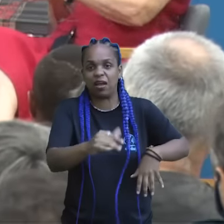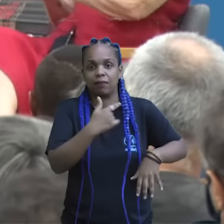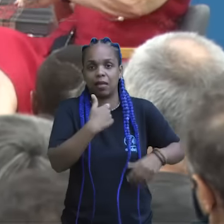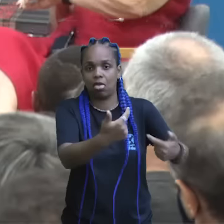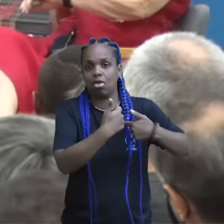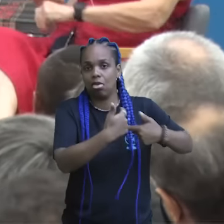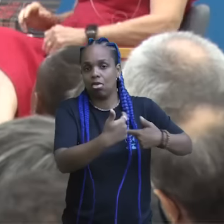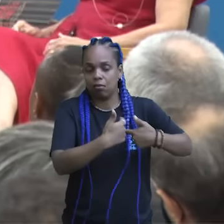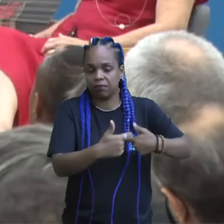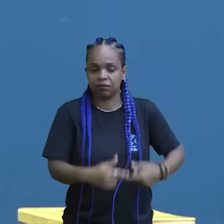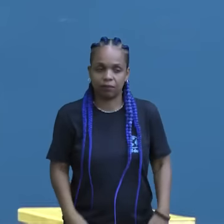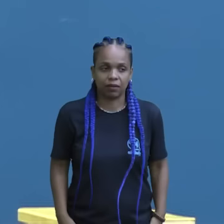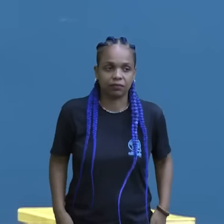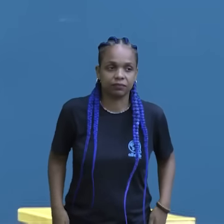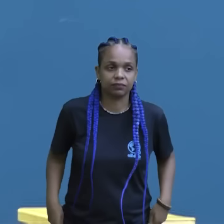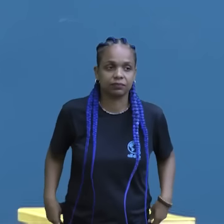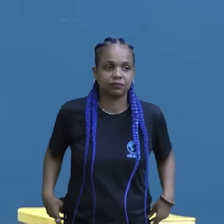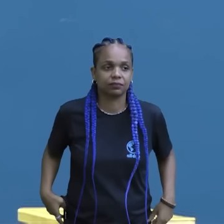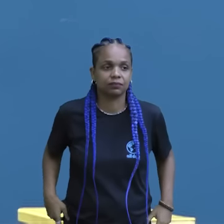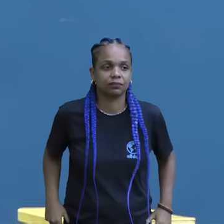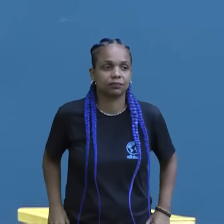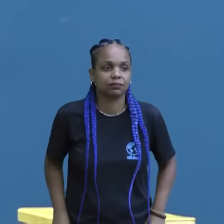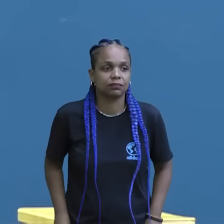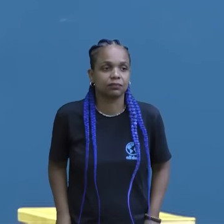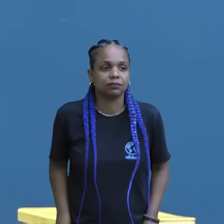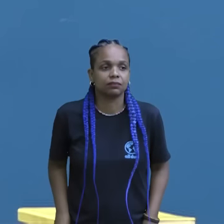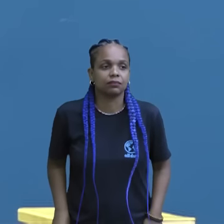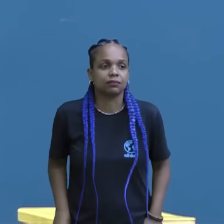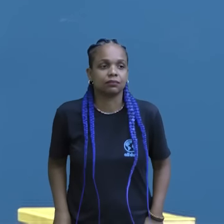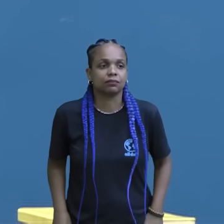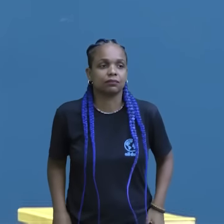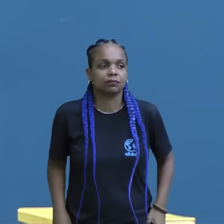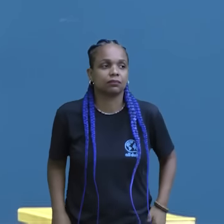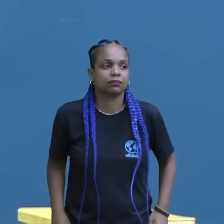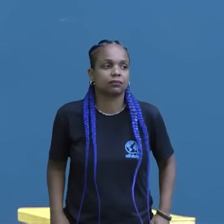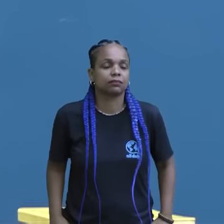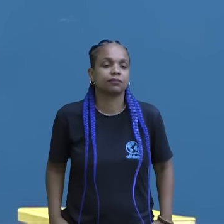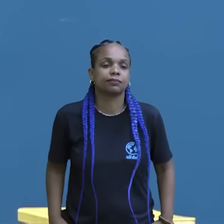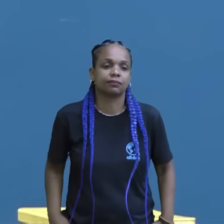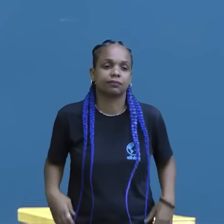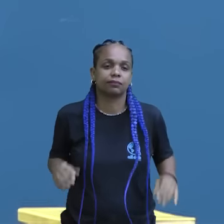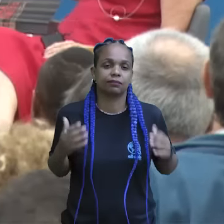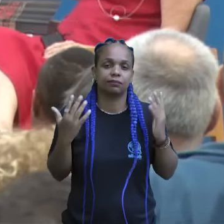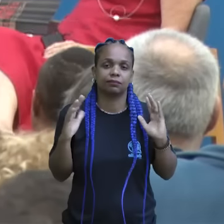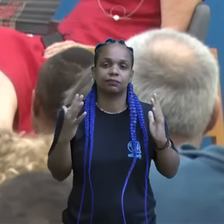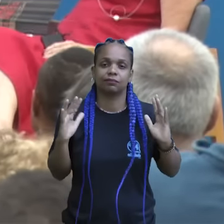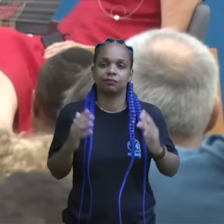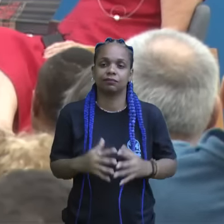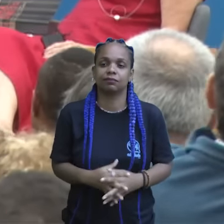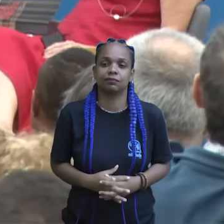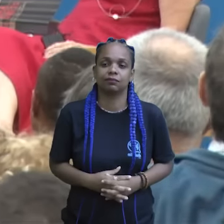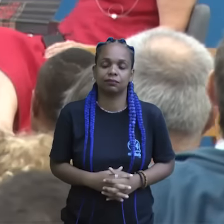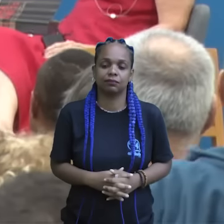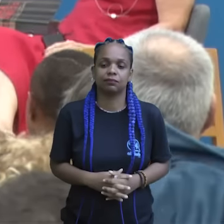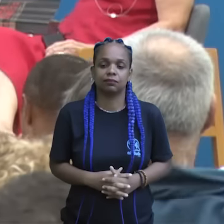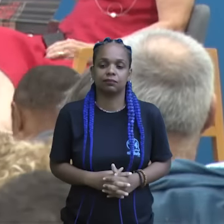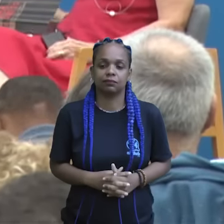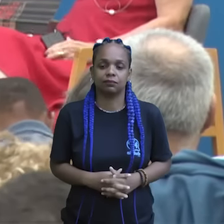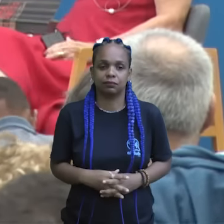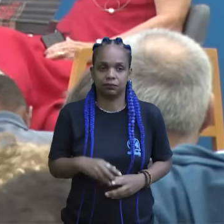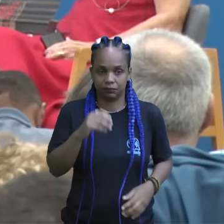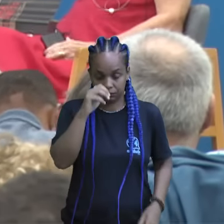Eu acho que a Lília também está querendo ler alguma coisa, falar de um conto. Não, é porque a gente sempre fala junto. Mas eu